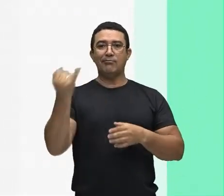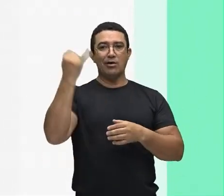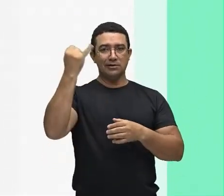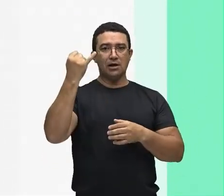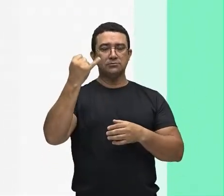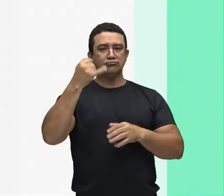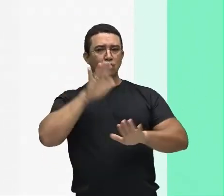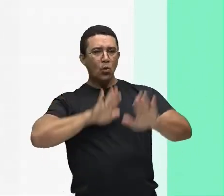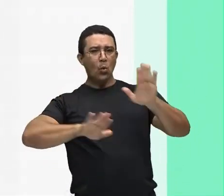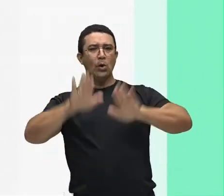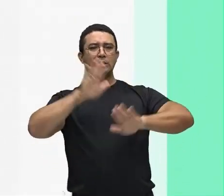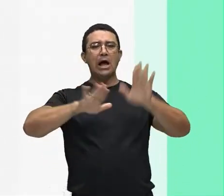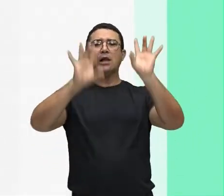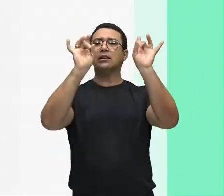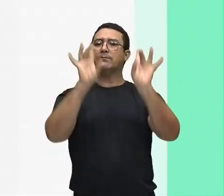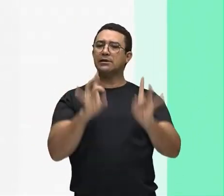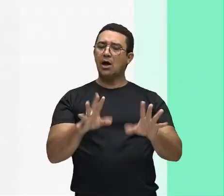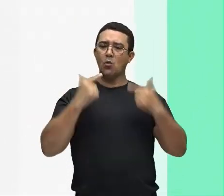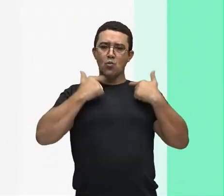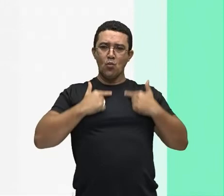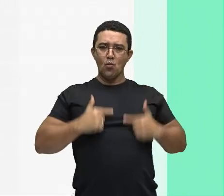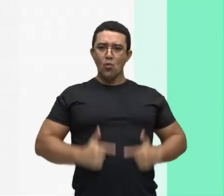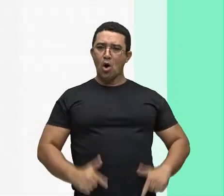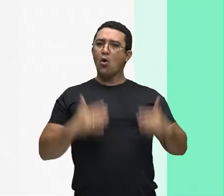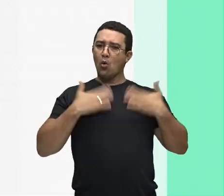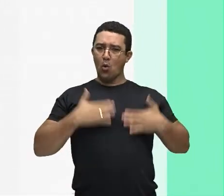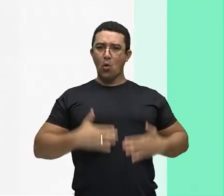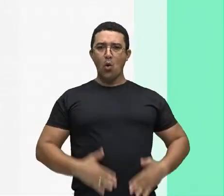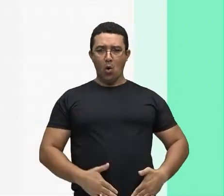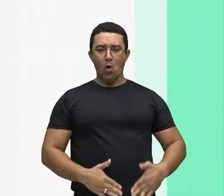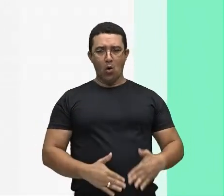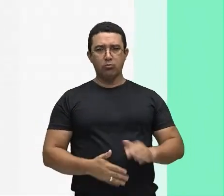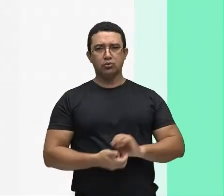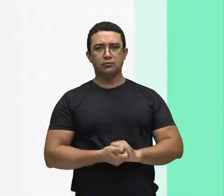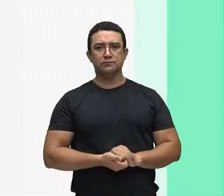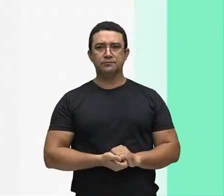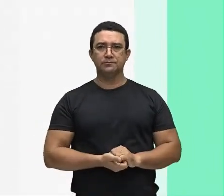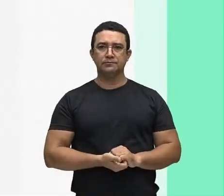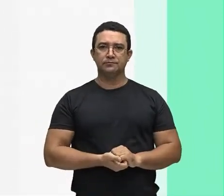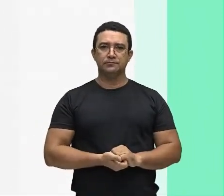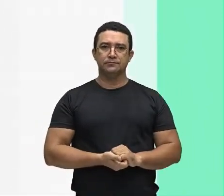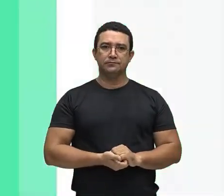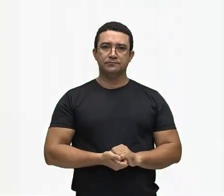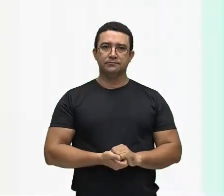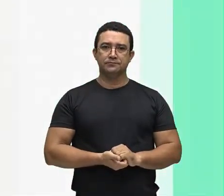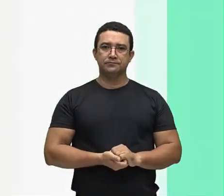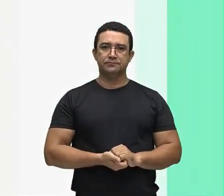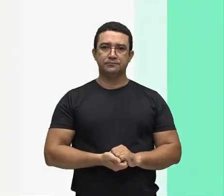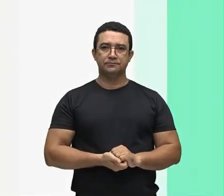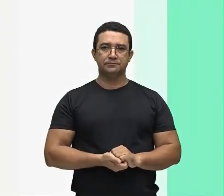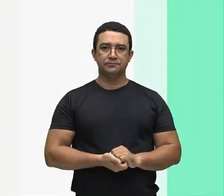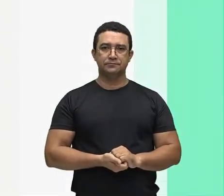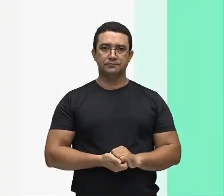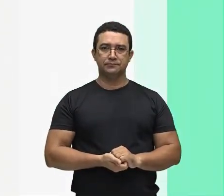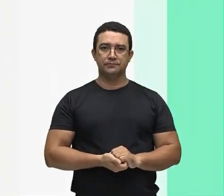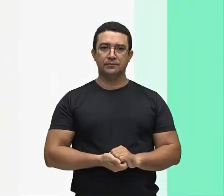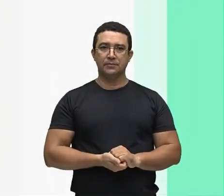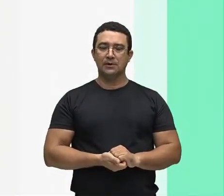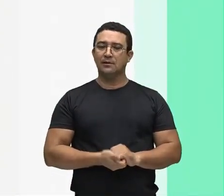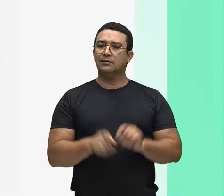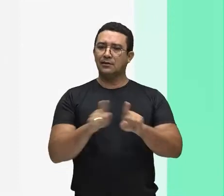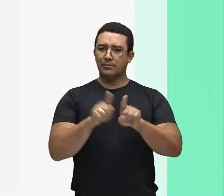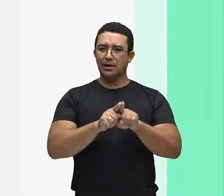um cuidado especial na higiene para que não ocorram odores fortes, certo? Na nossa aula, nós